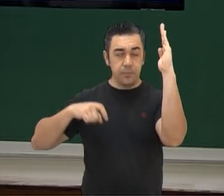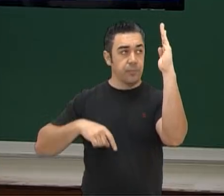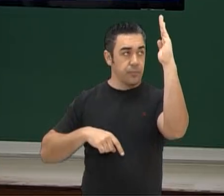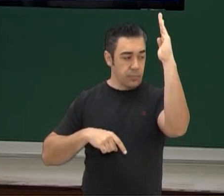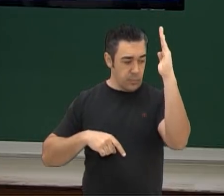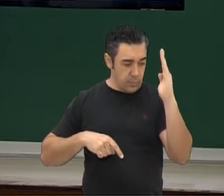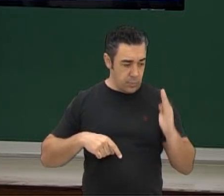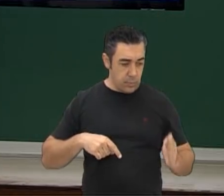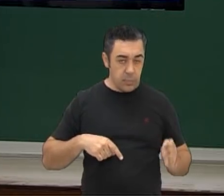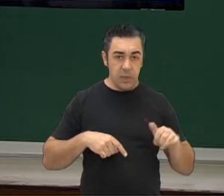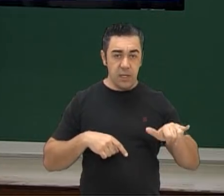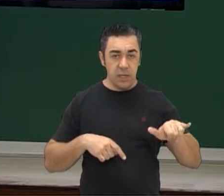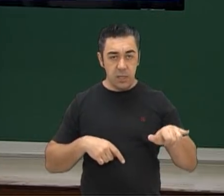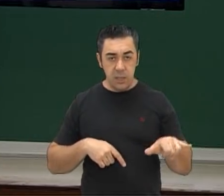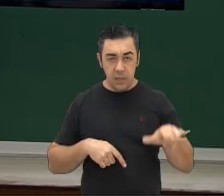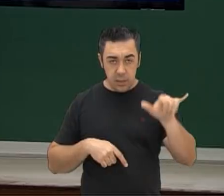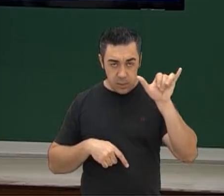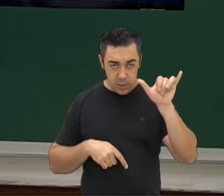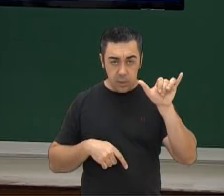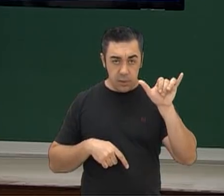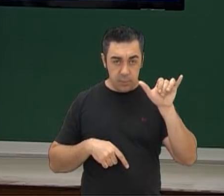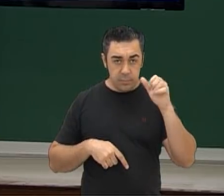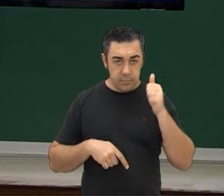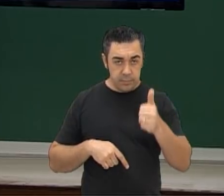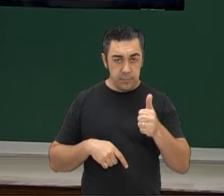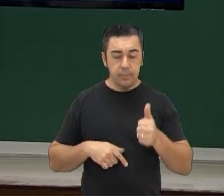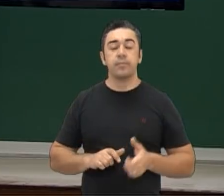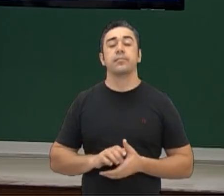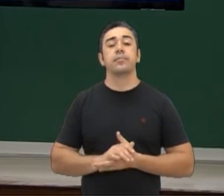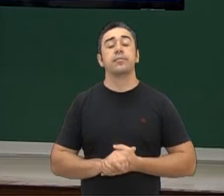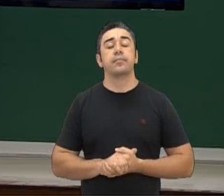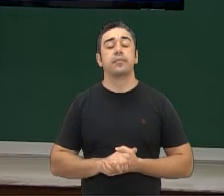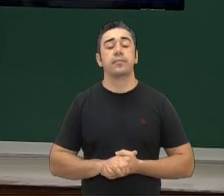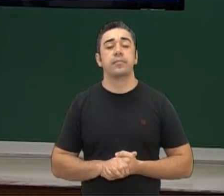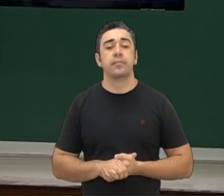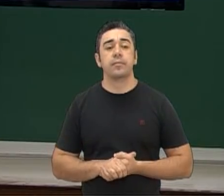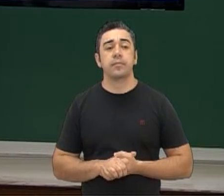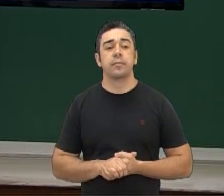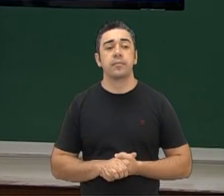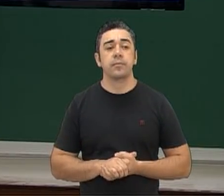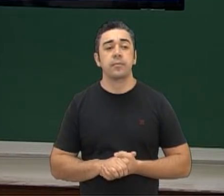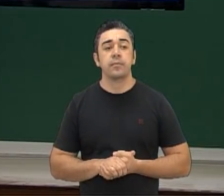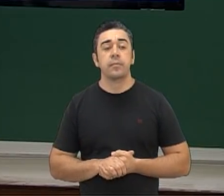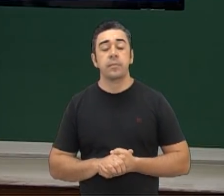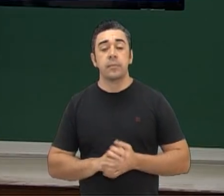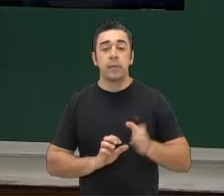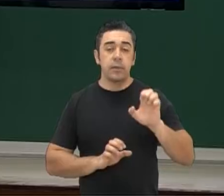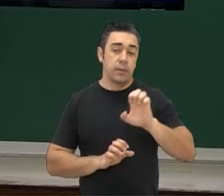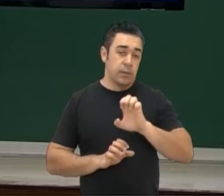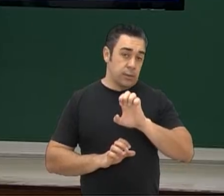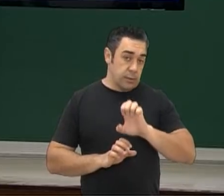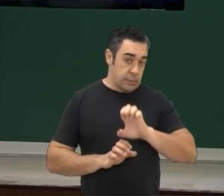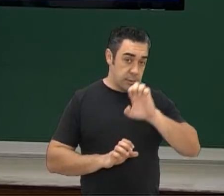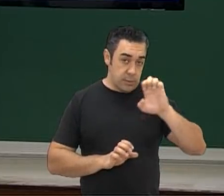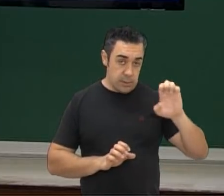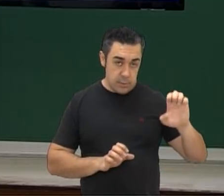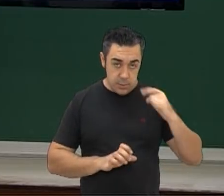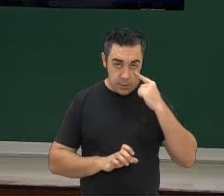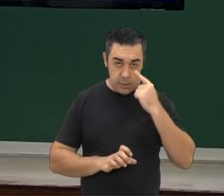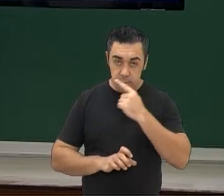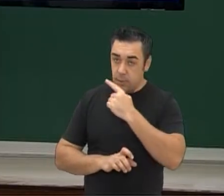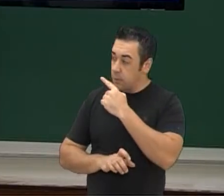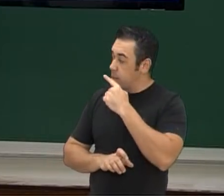eixo superior, na vertical, é o eixo Y. Do lado esquerdo, nessa figura que aparece para